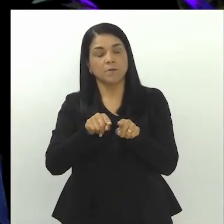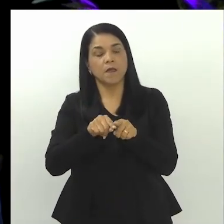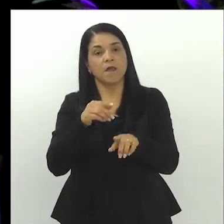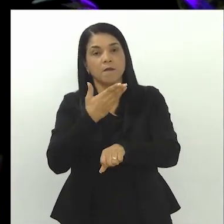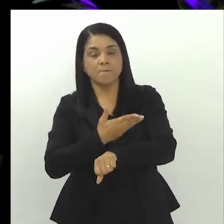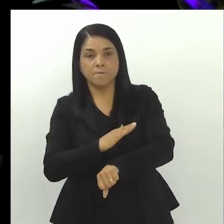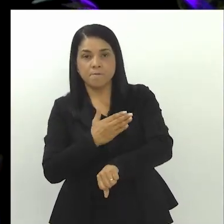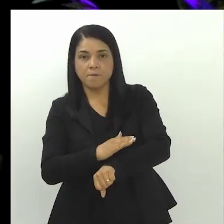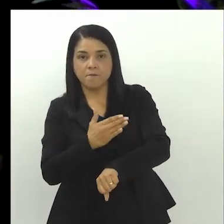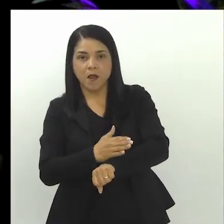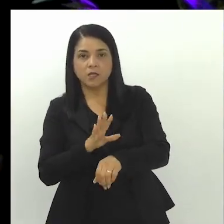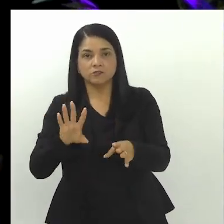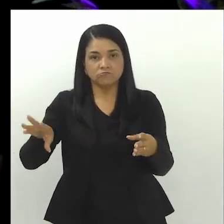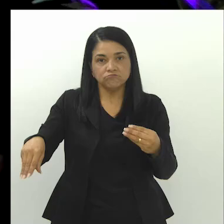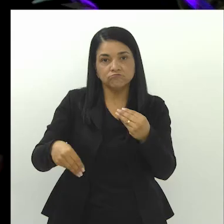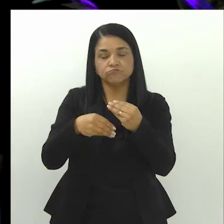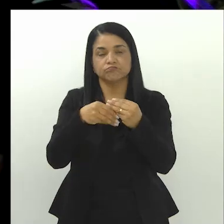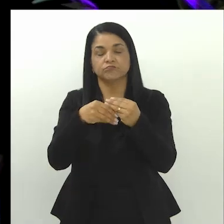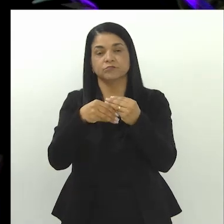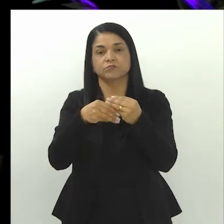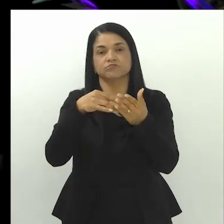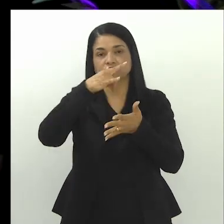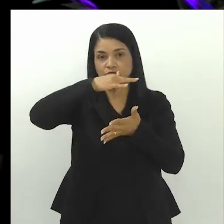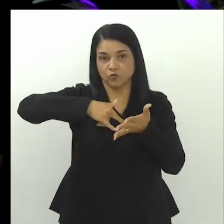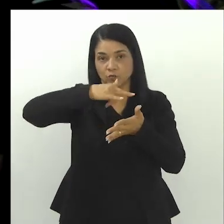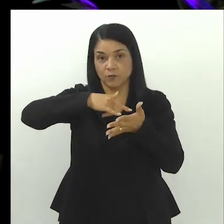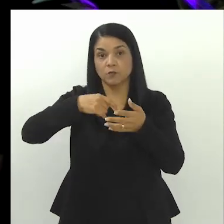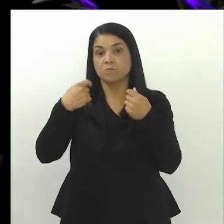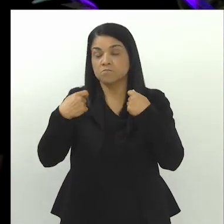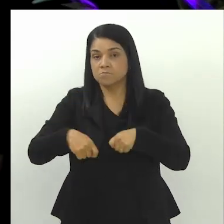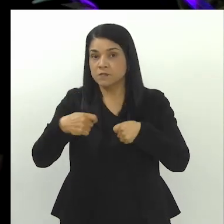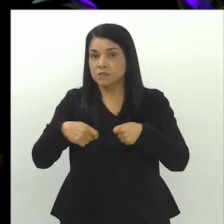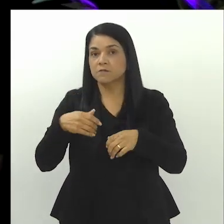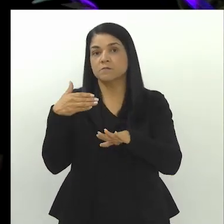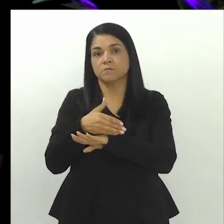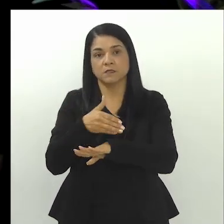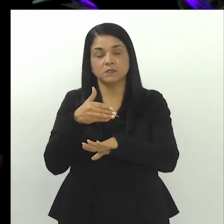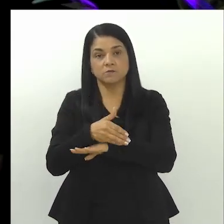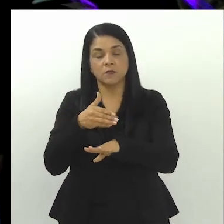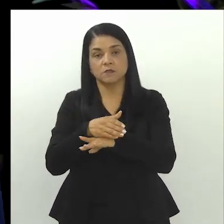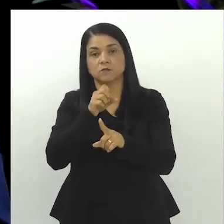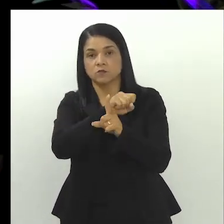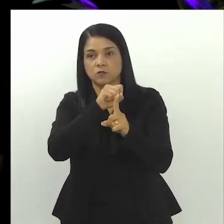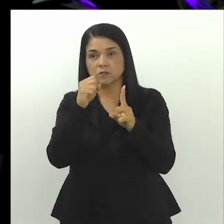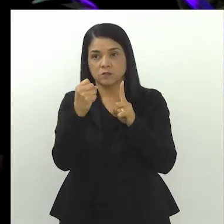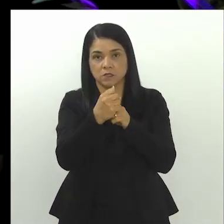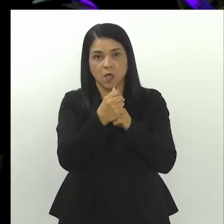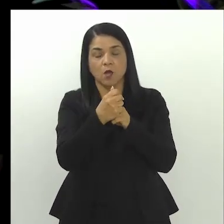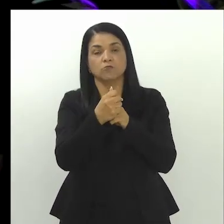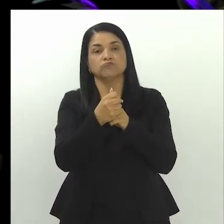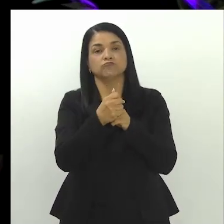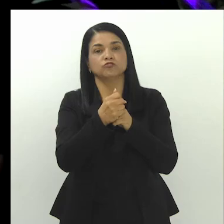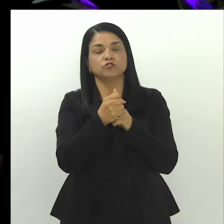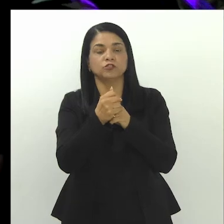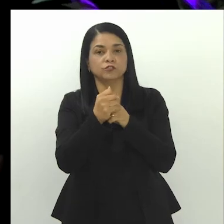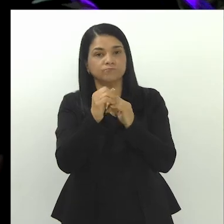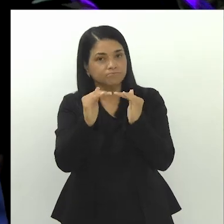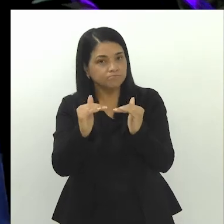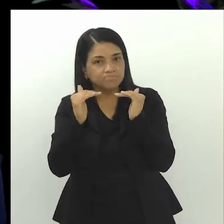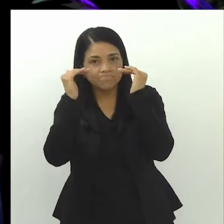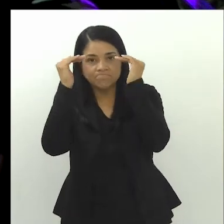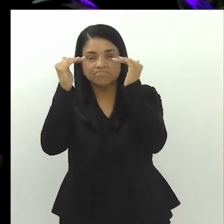o G20 conseguiu demonstrar na prática o que está incluído ali na declaração final, que é a necessidade de uma maior participação social